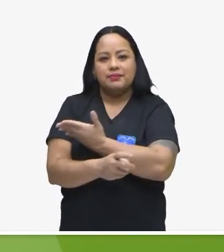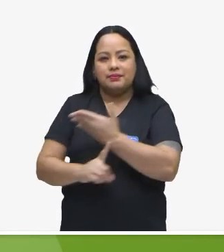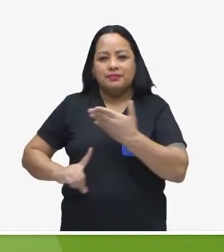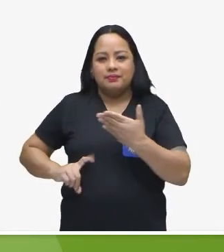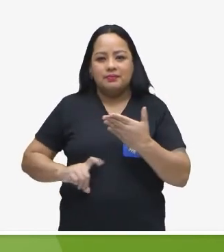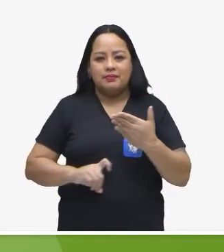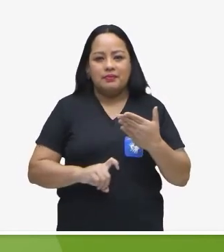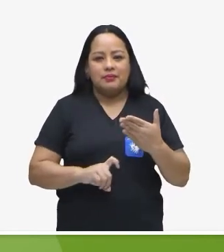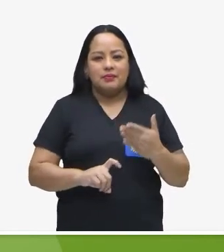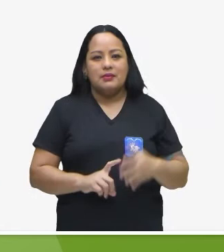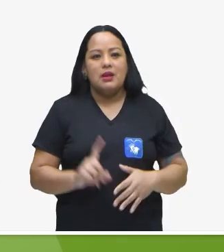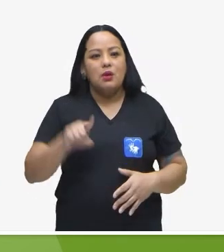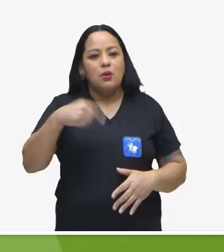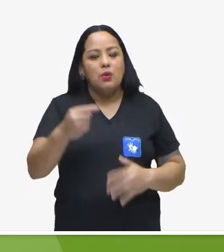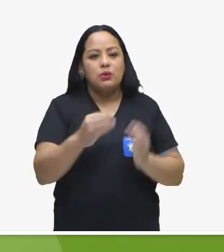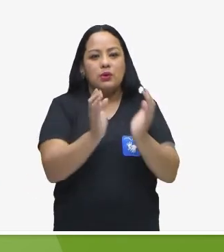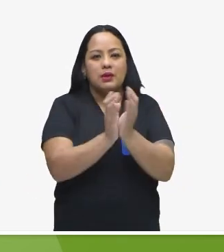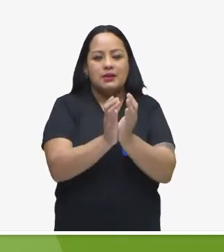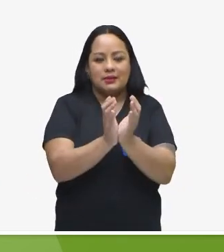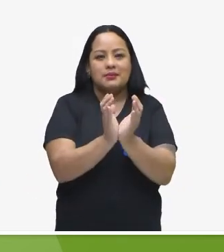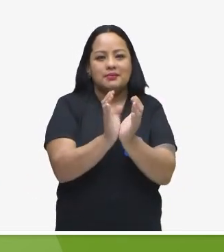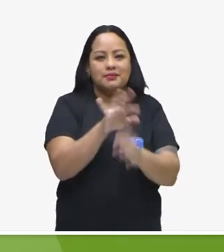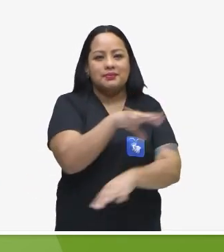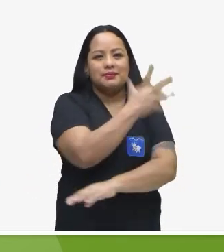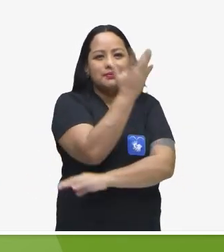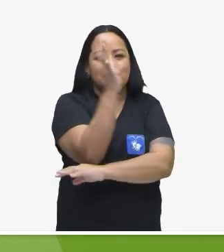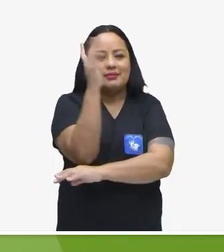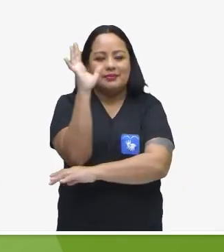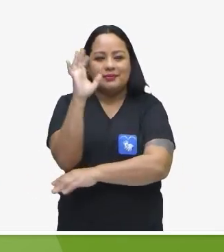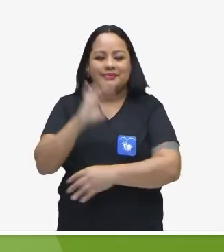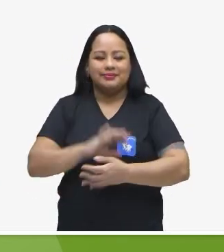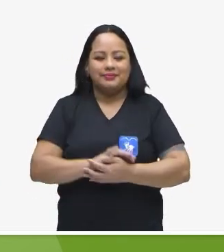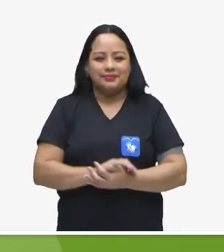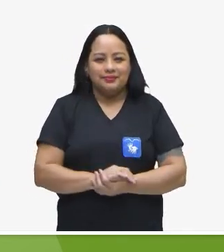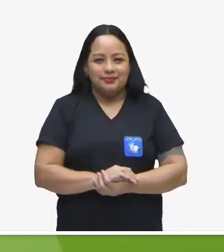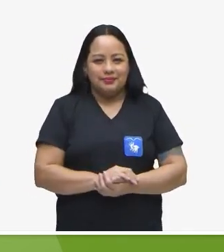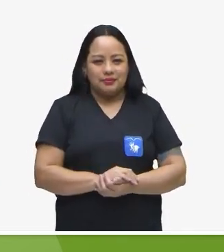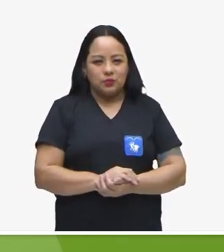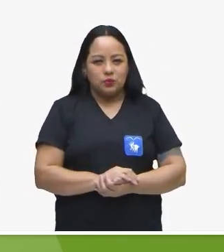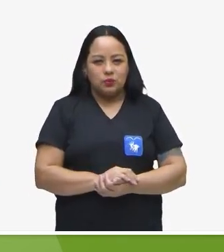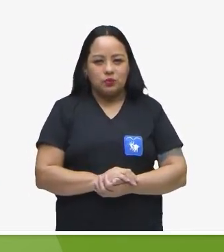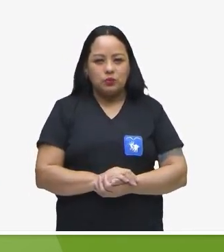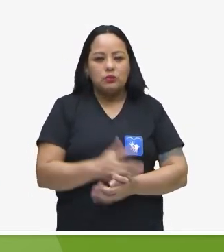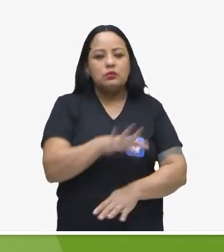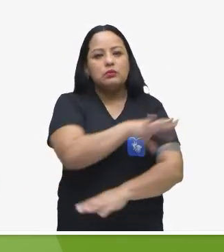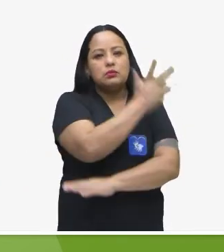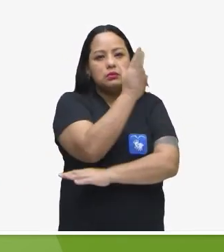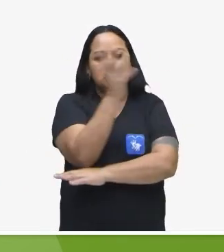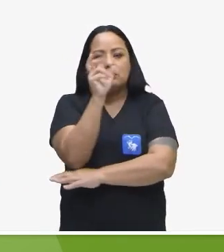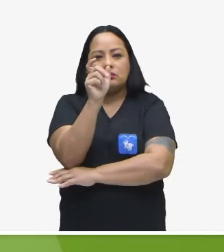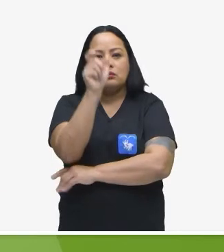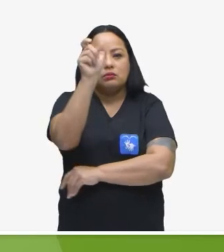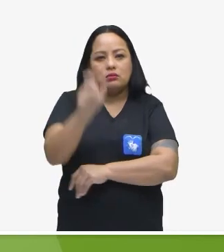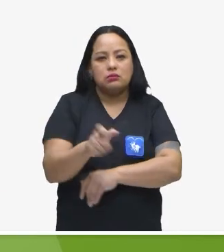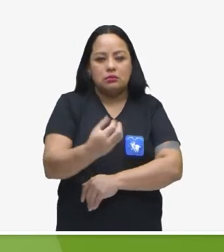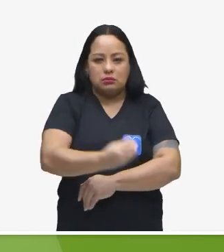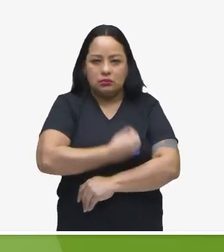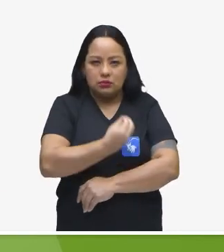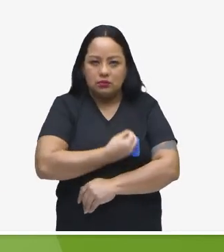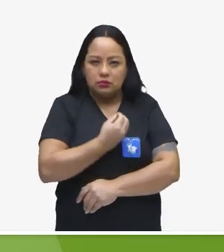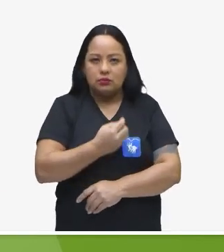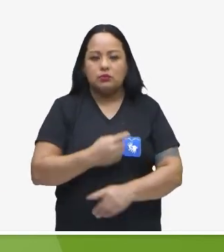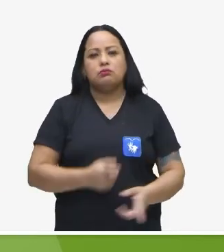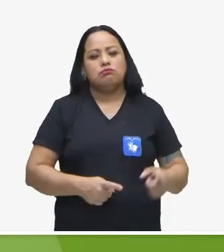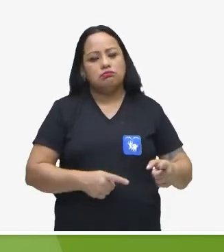O próximo reino que nós vamos ver são o reino das plantas. As plantas são os seres capazes de produzir seu